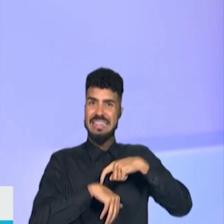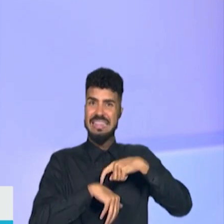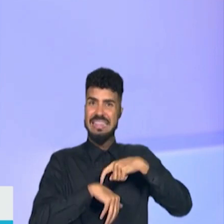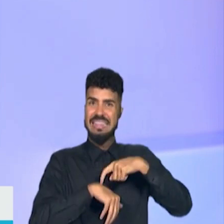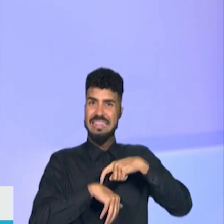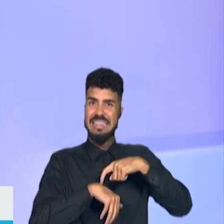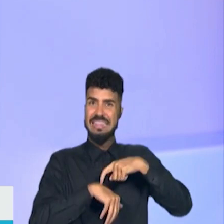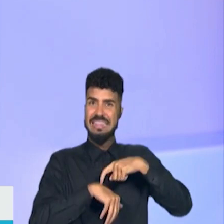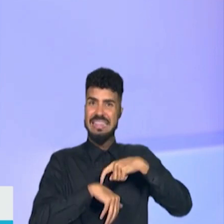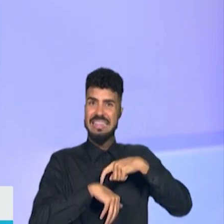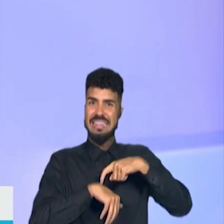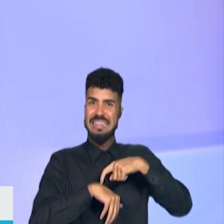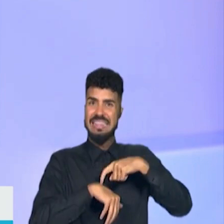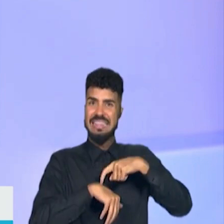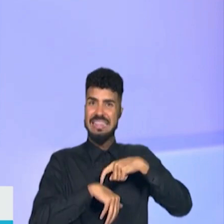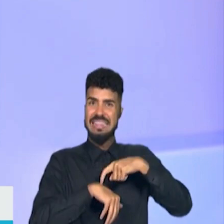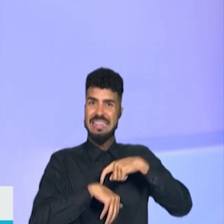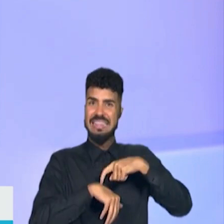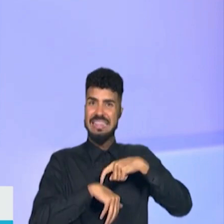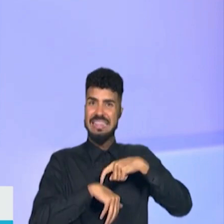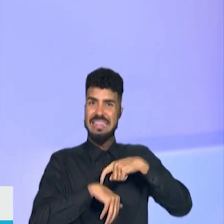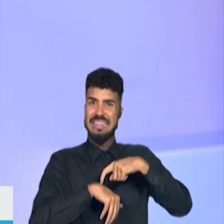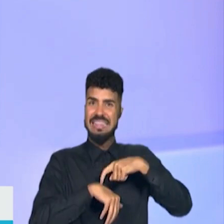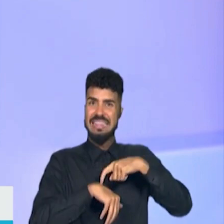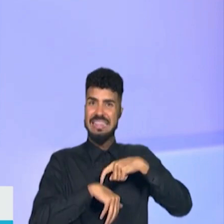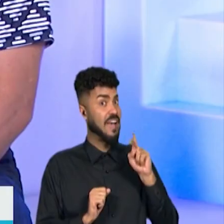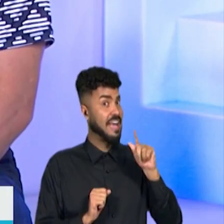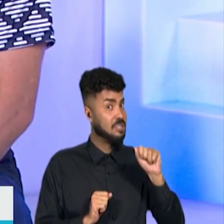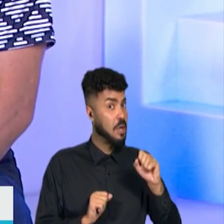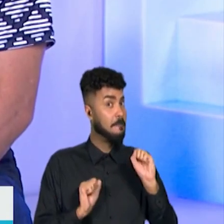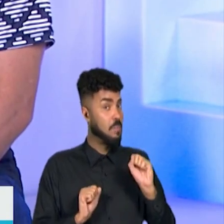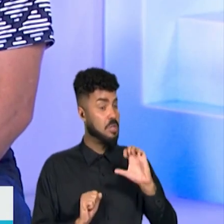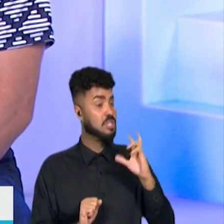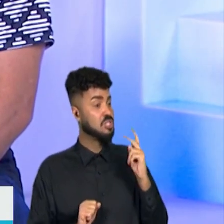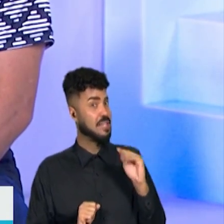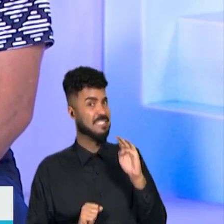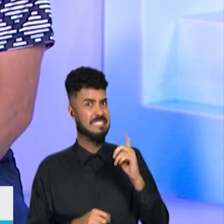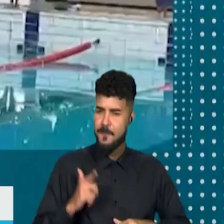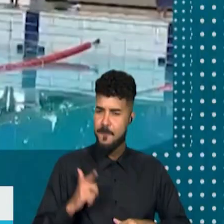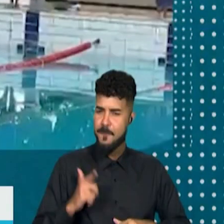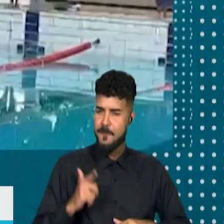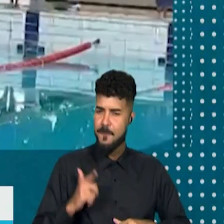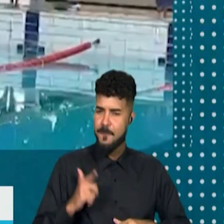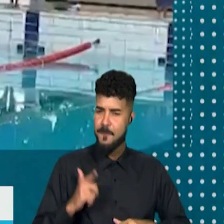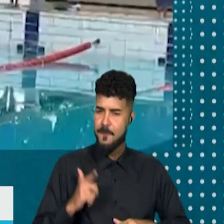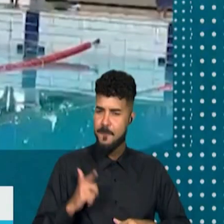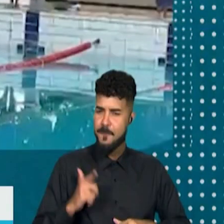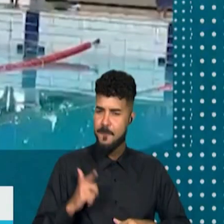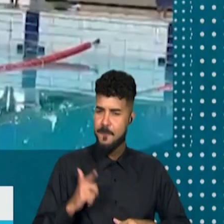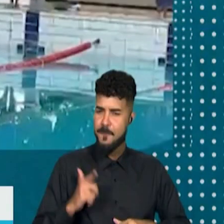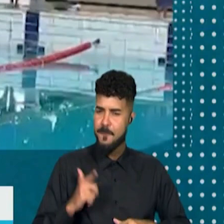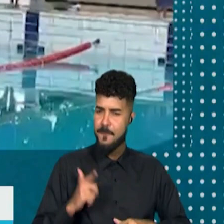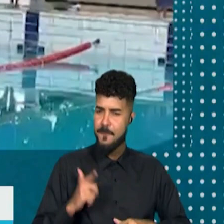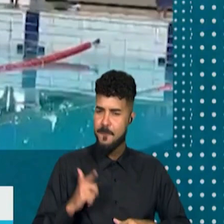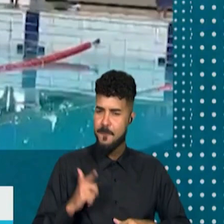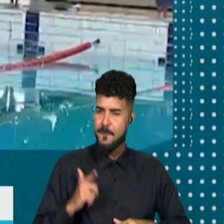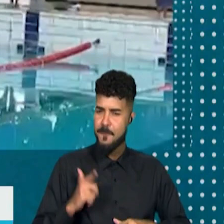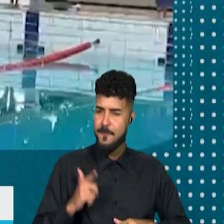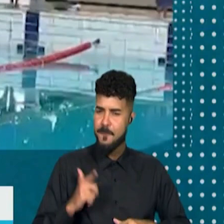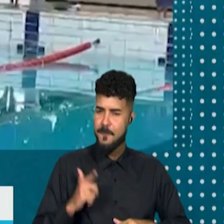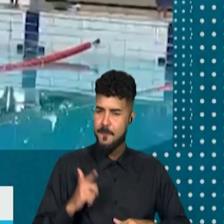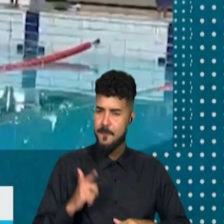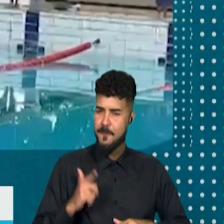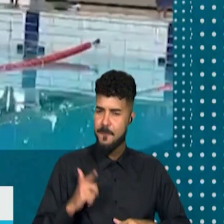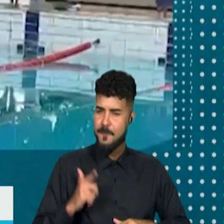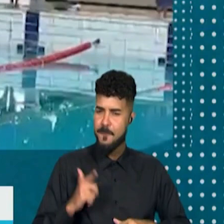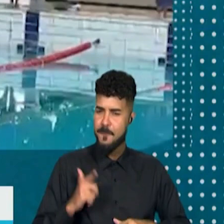ela já, desde cedo, está disputando aí boas vagas, boas chances. Tem muito a ganhar ainda. Sim, cada vez eu quero mais e